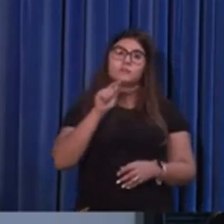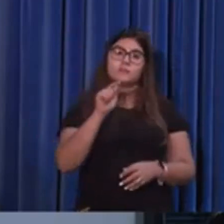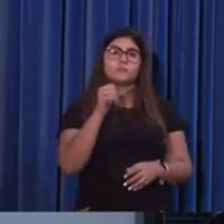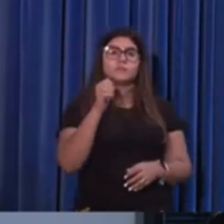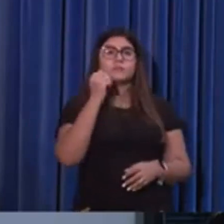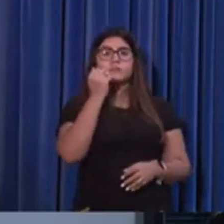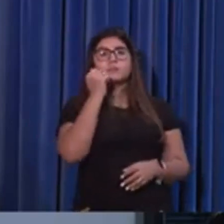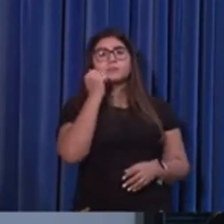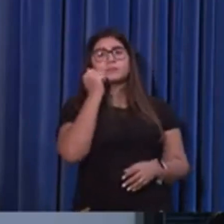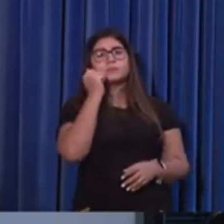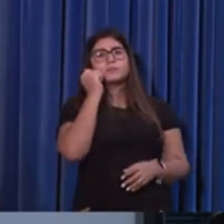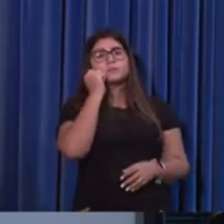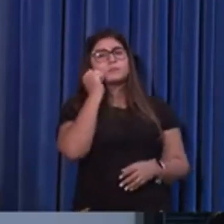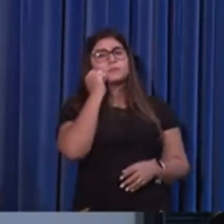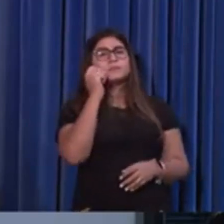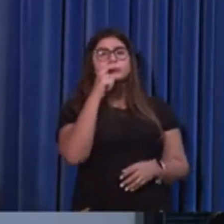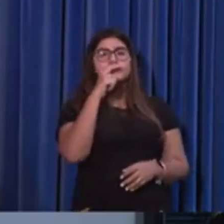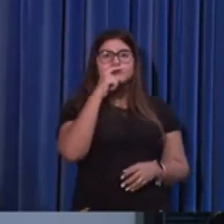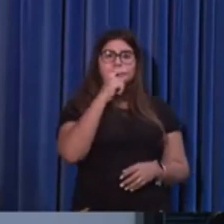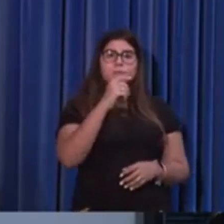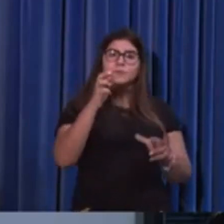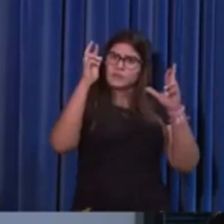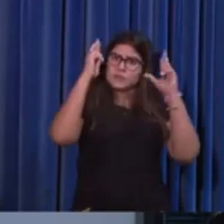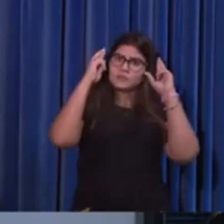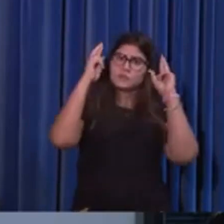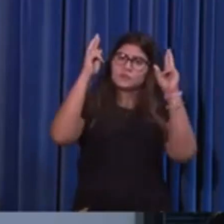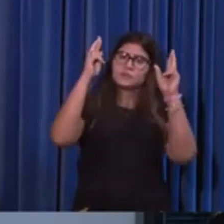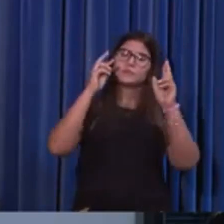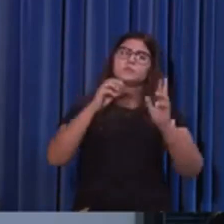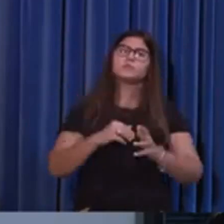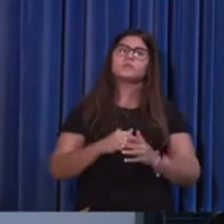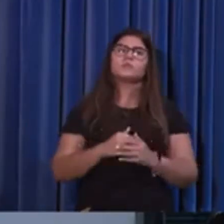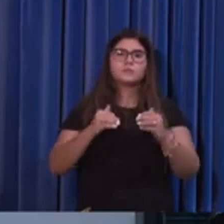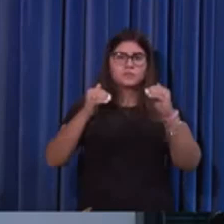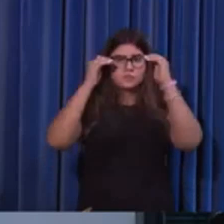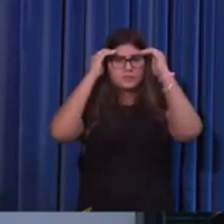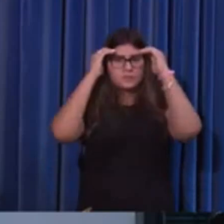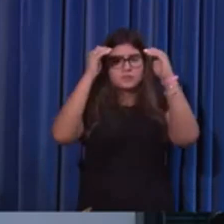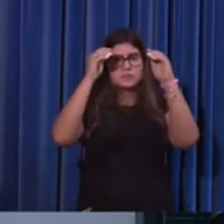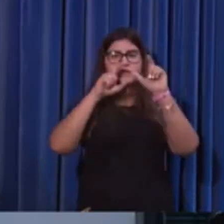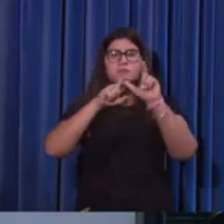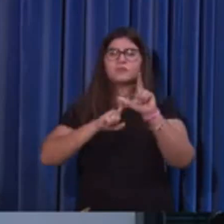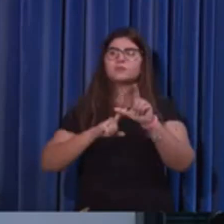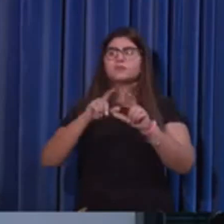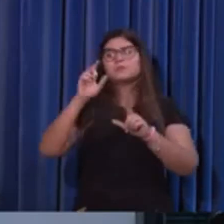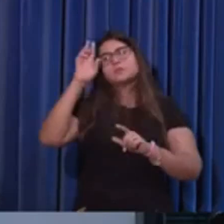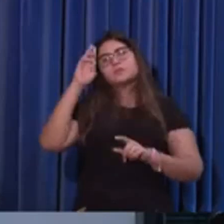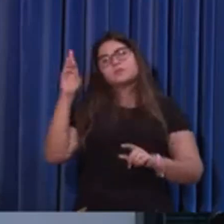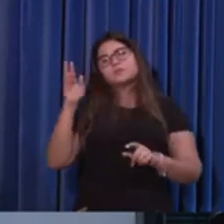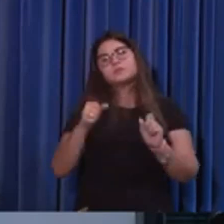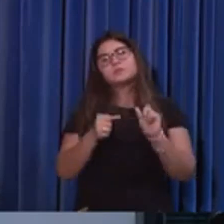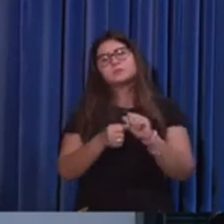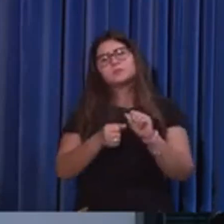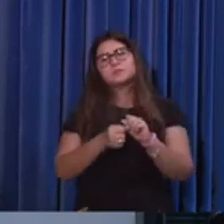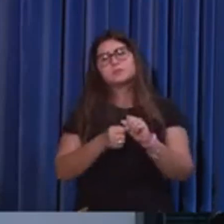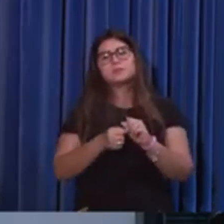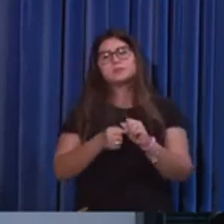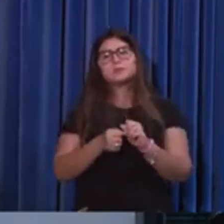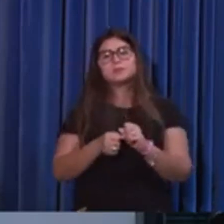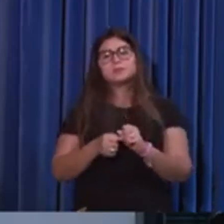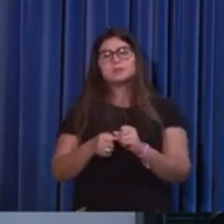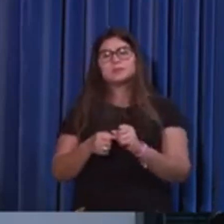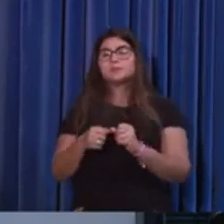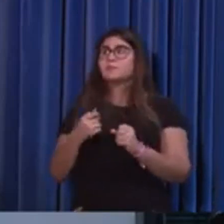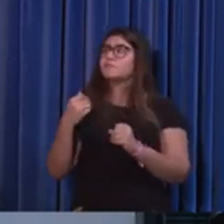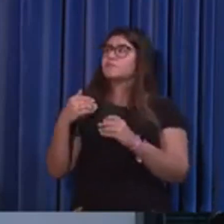olhe a grande responsabilidade e o grande temor e dependência do Senhor para que façamos segundo a vontade